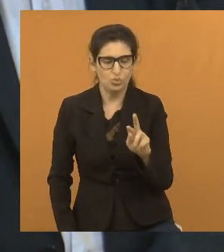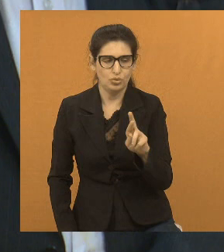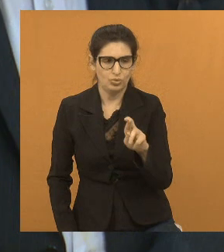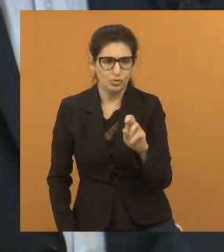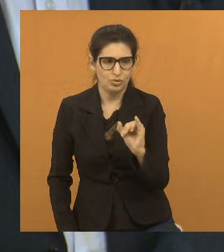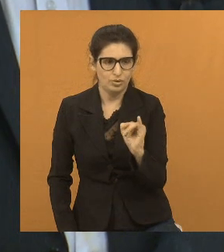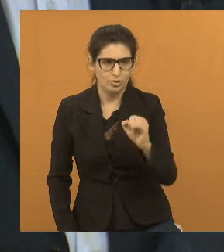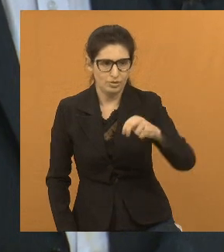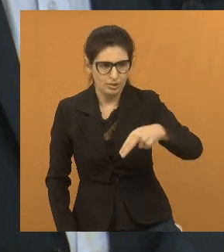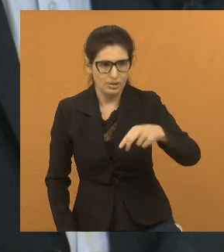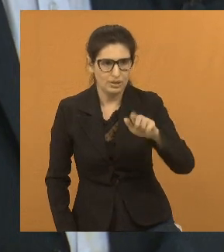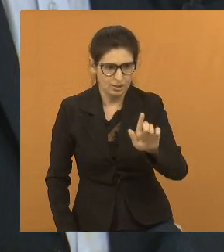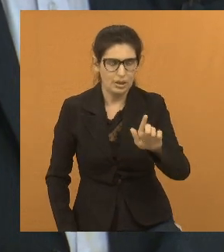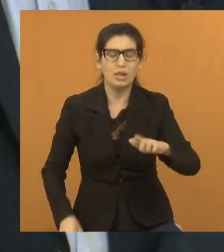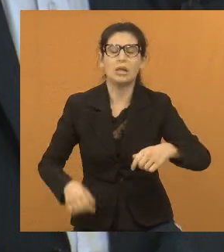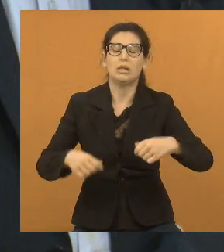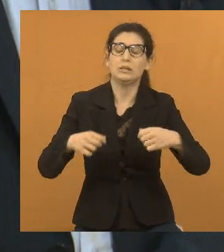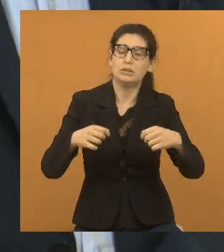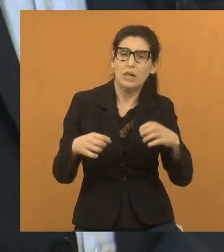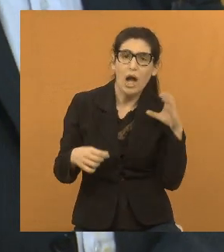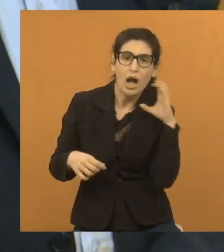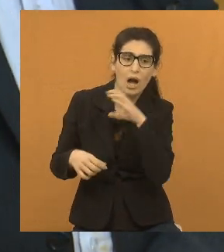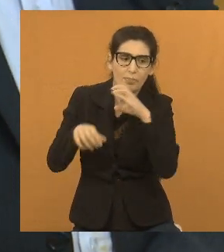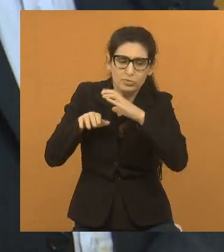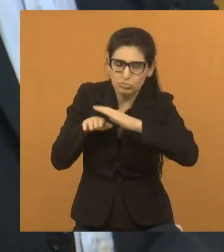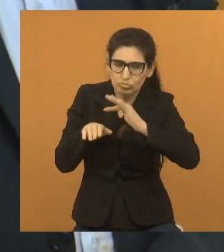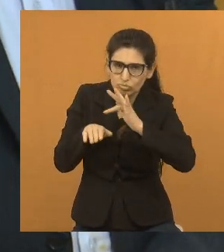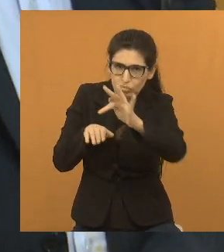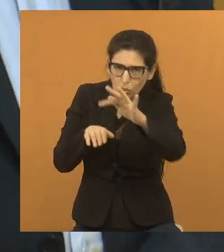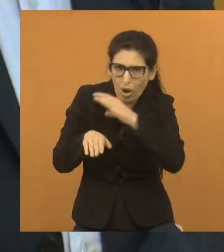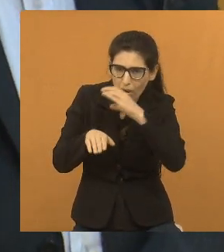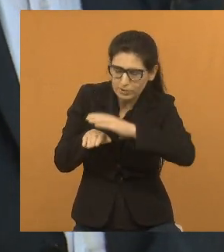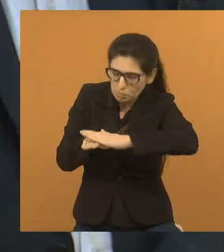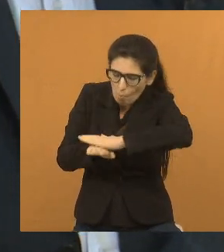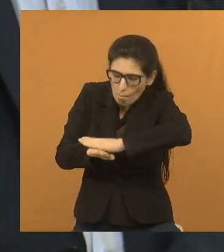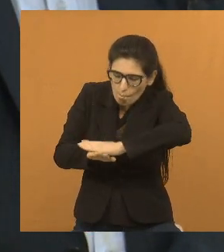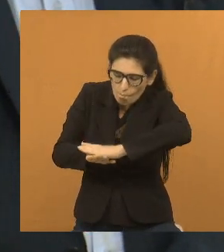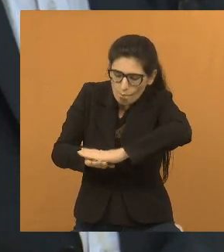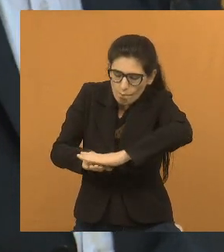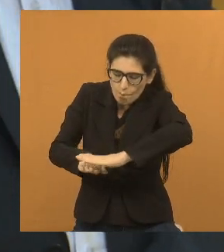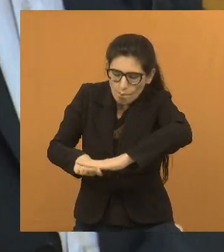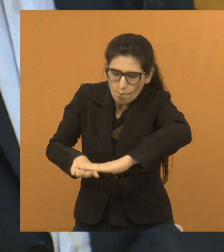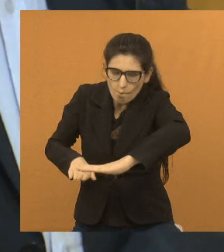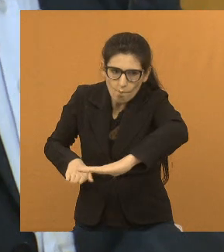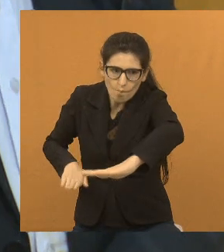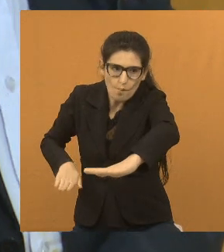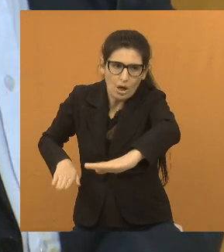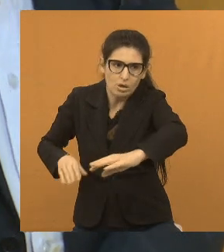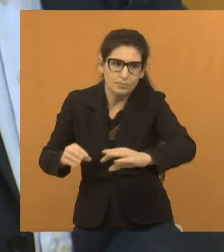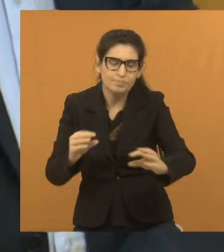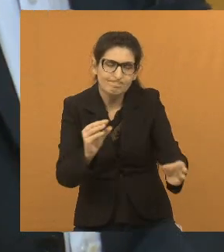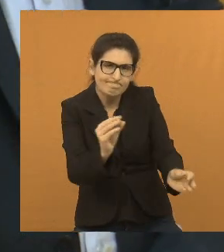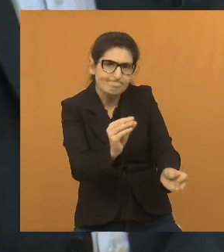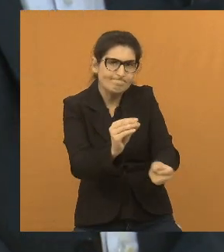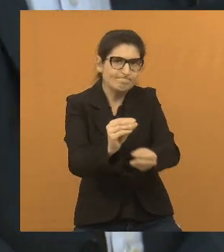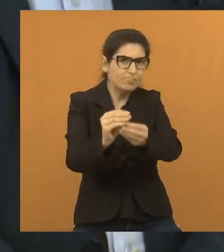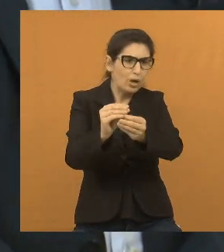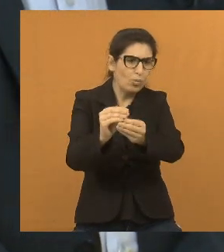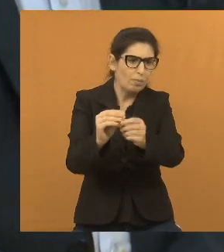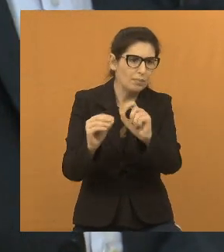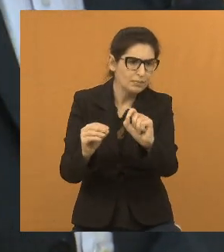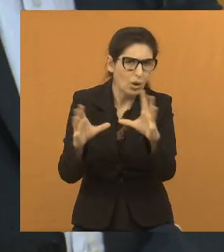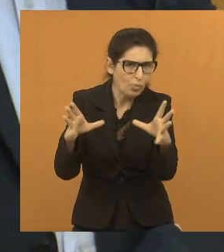vai ser feita a pavimentação para aí sim, né, implementarmos o binário, que consiste da seguinte maneira, né,